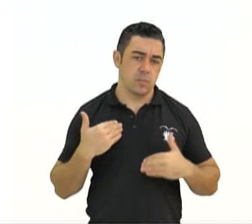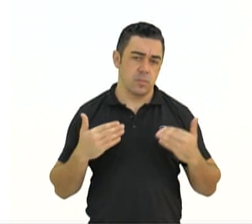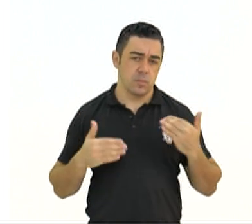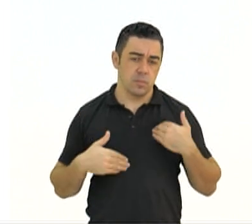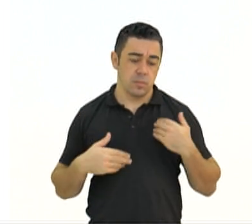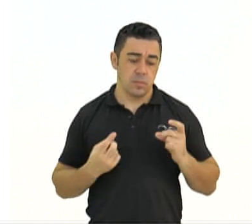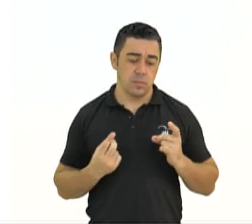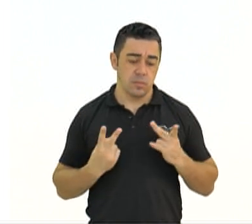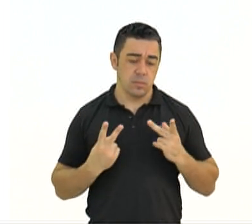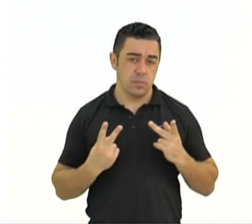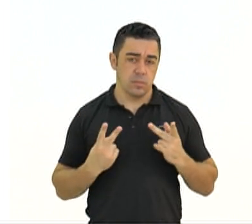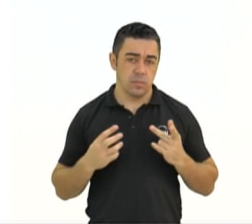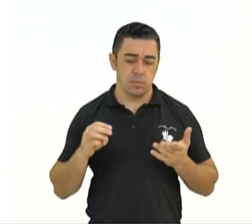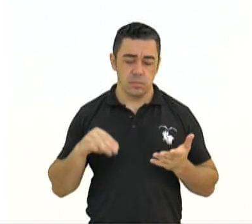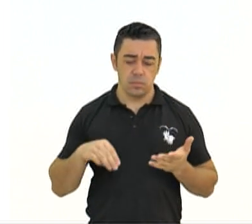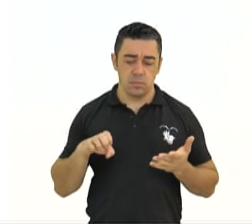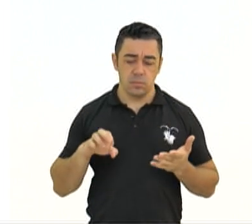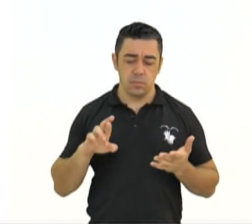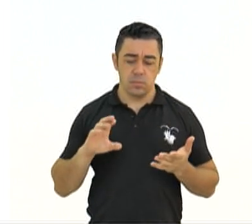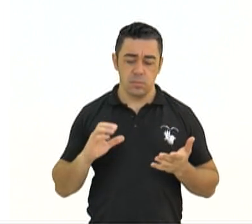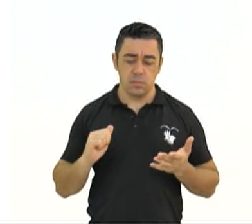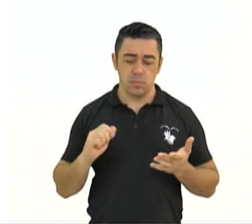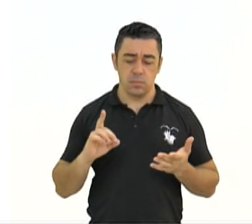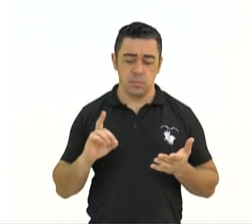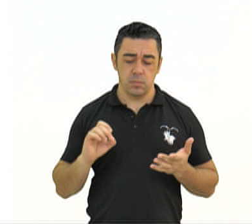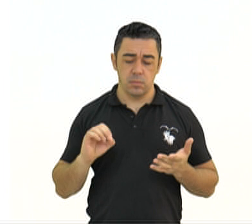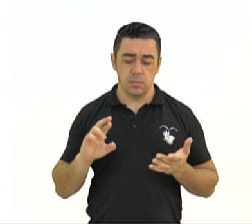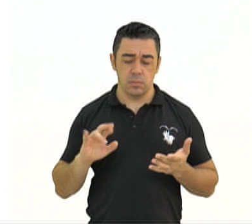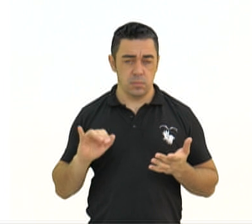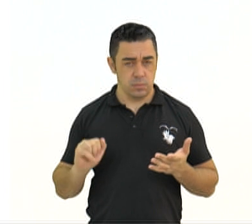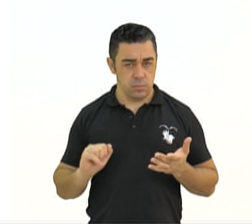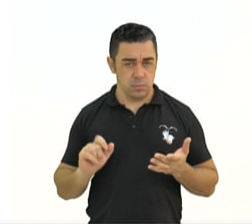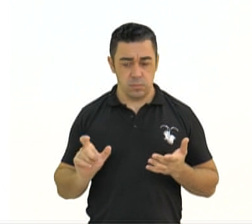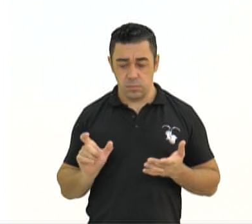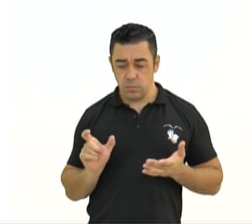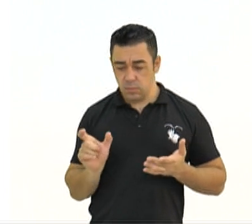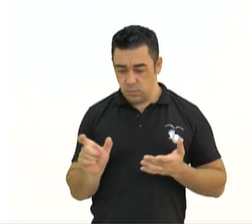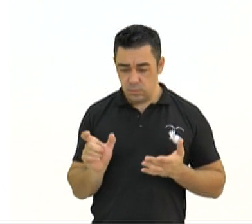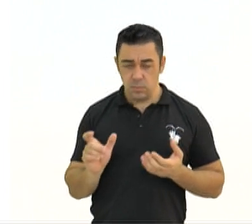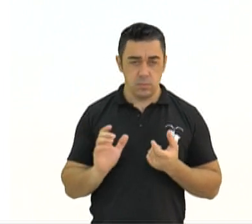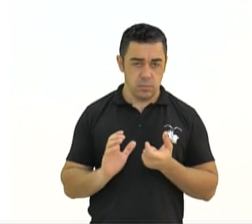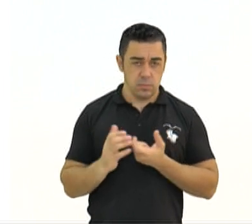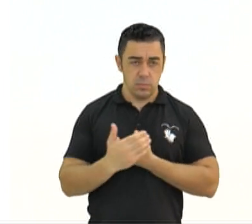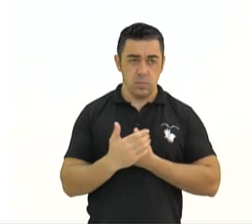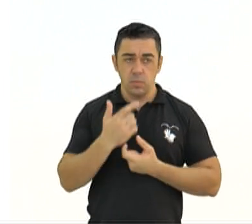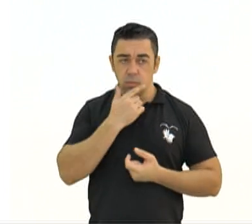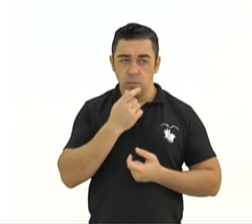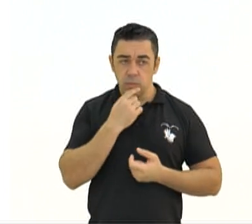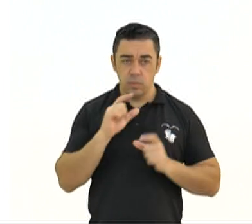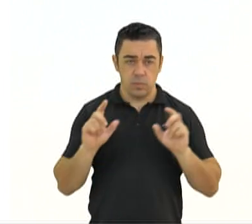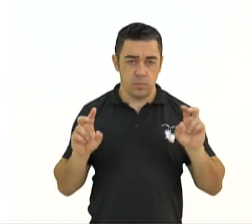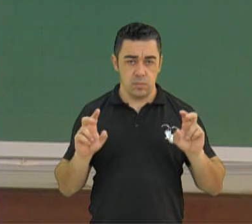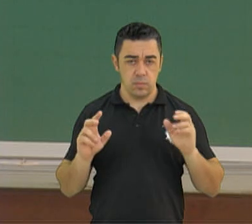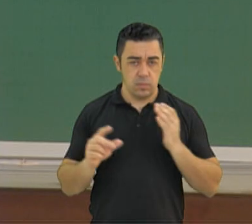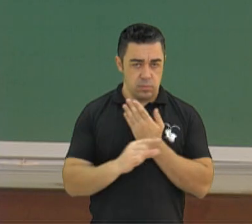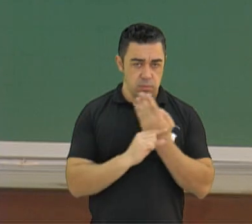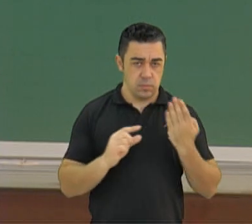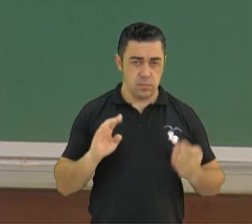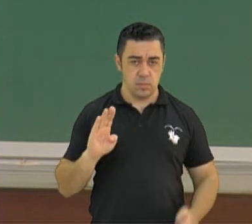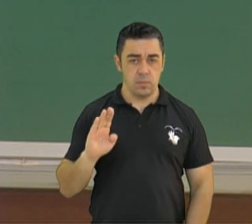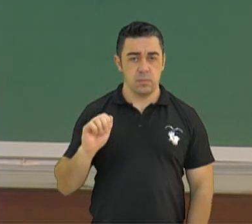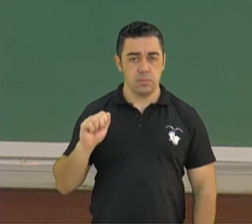Corpo-mercadoria. Então, é um outro termo que também foi discutido pelo Zygmunt Bauman. E a